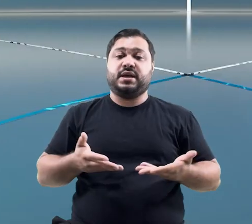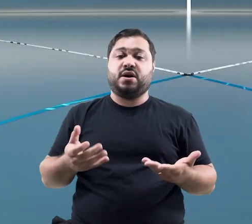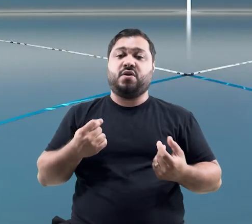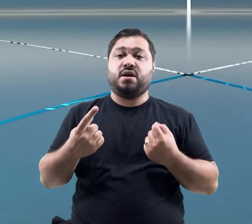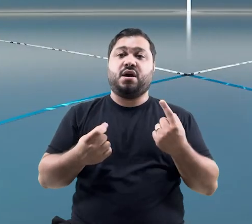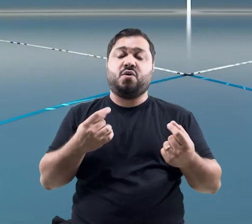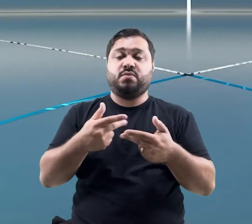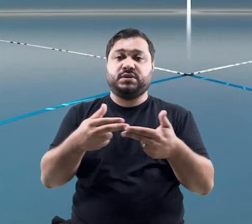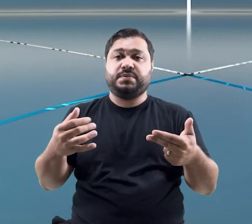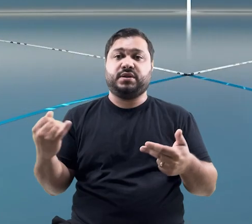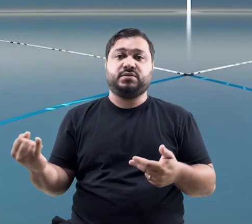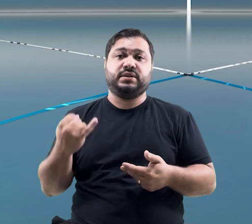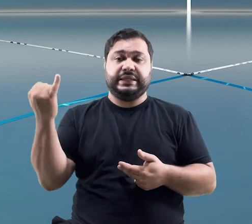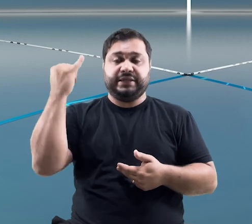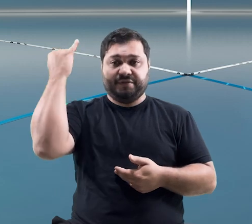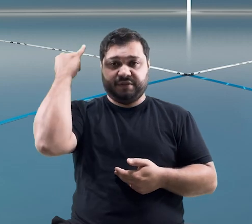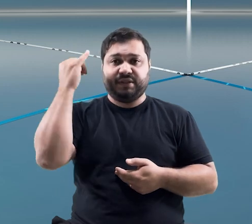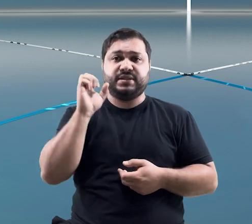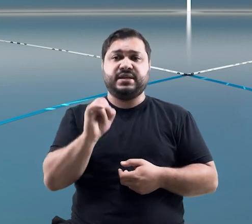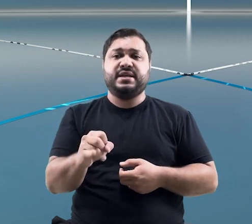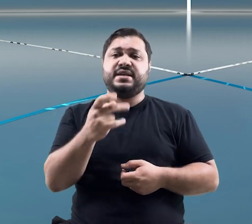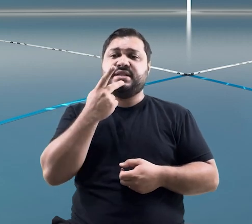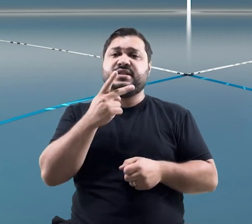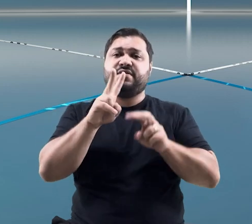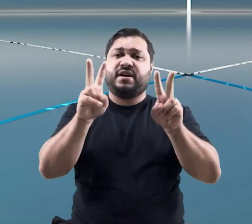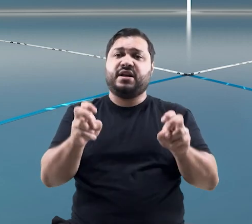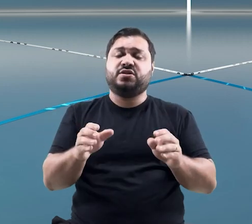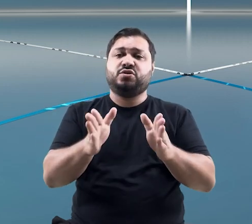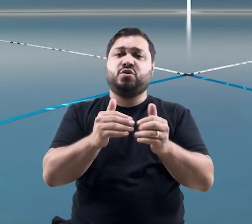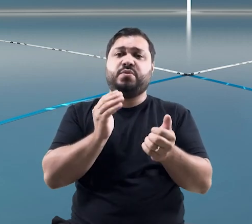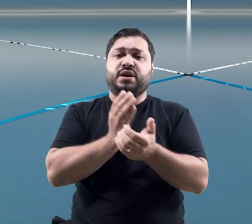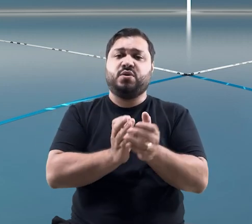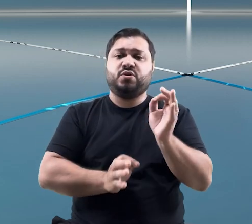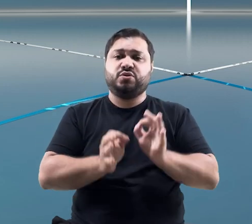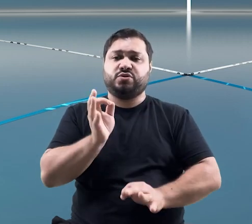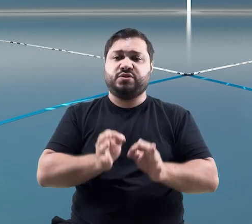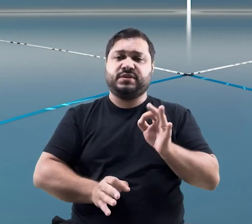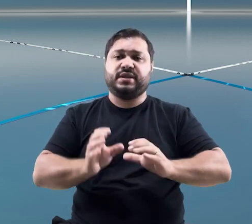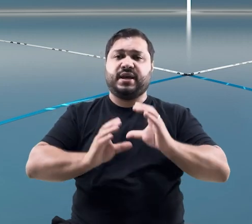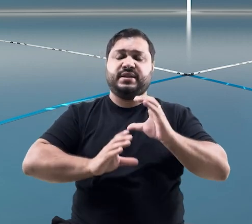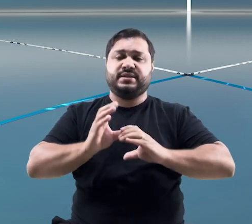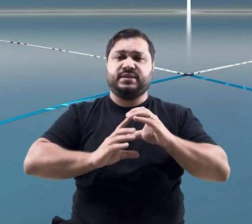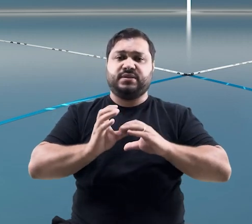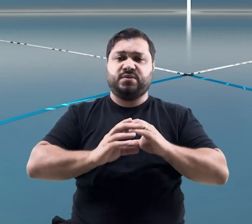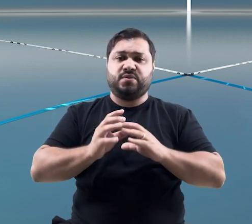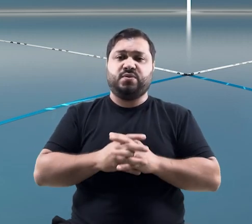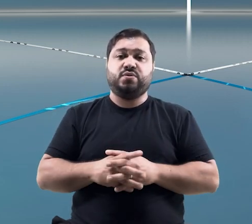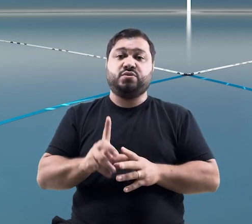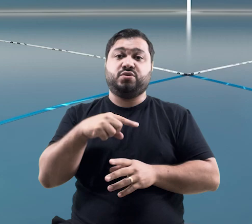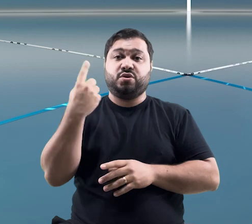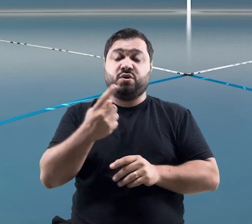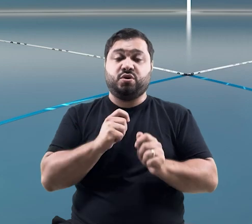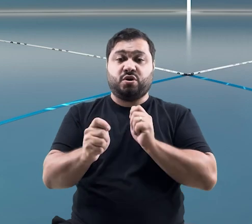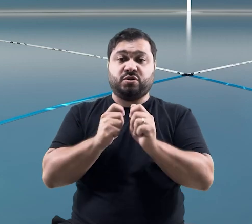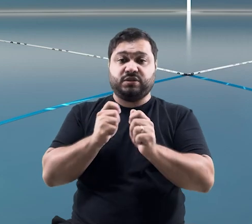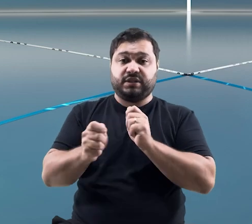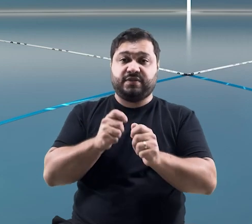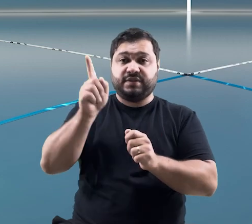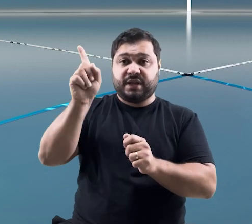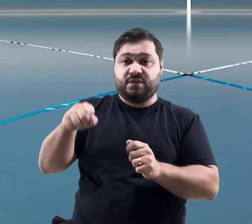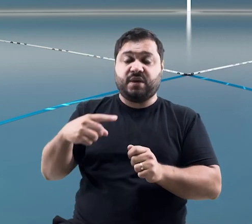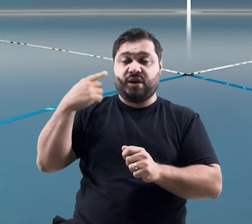Vamos conhecer agora alguns aspectos relevantes quando falamos sobre recursos judiciais em concursos públicos.